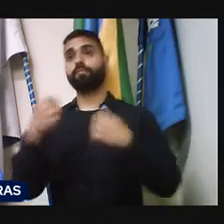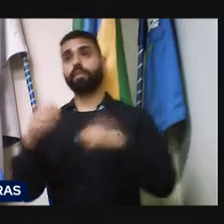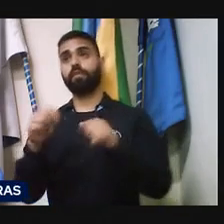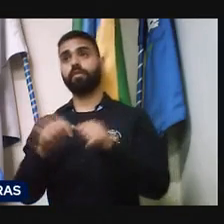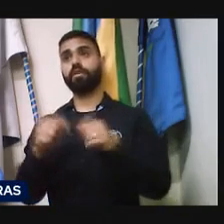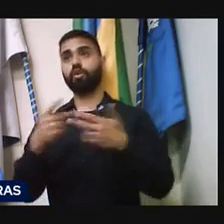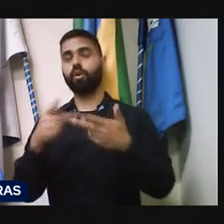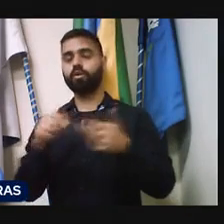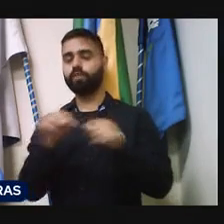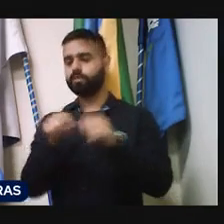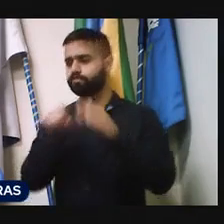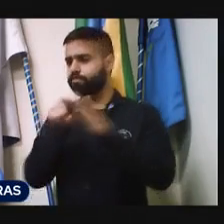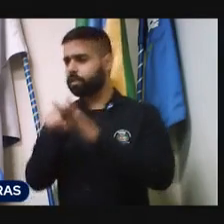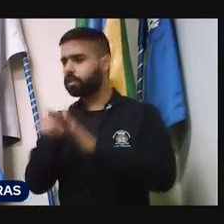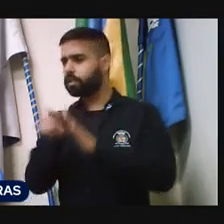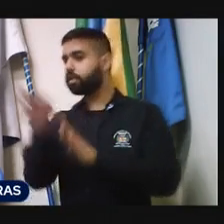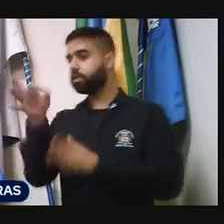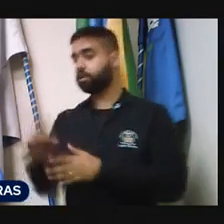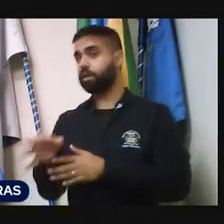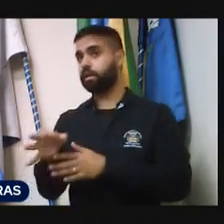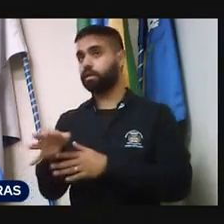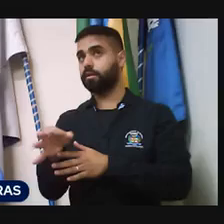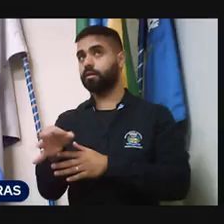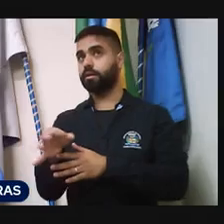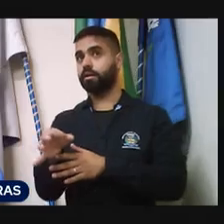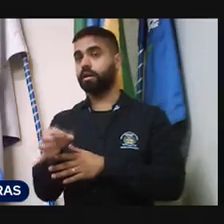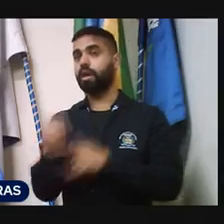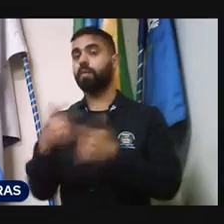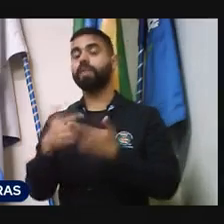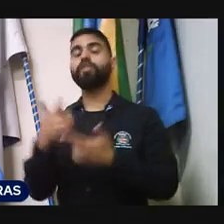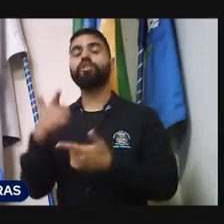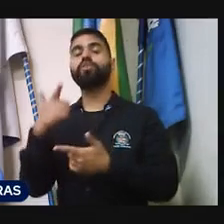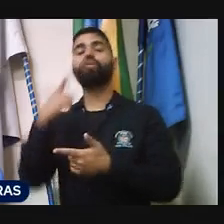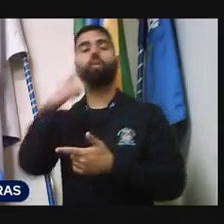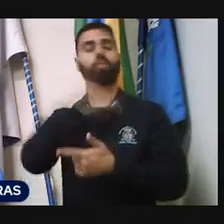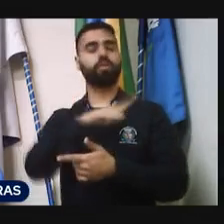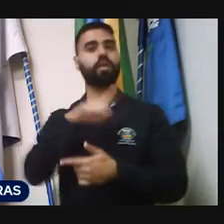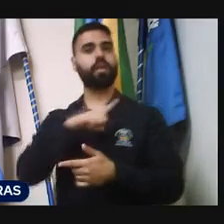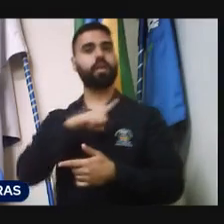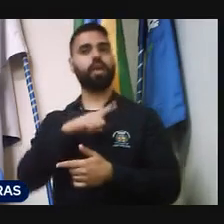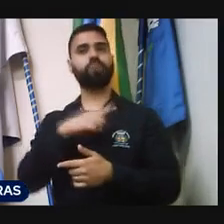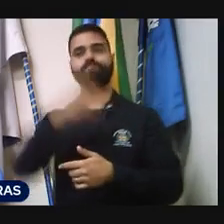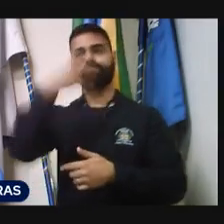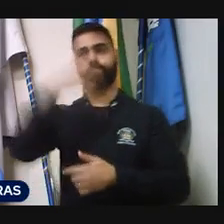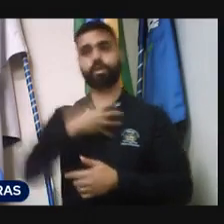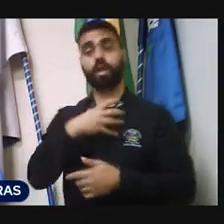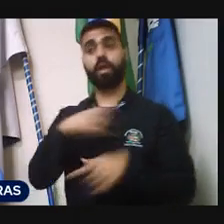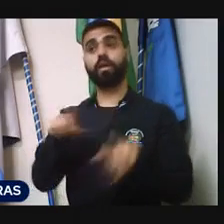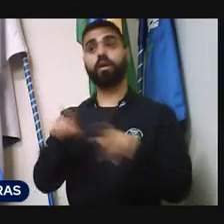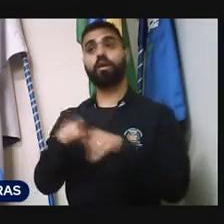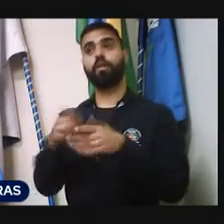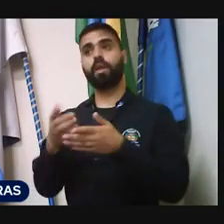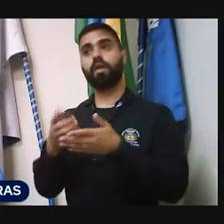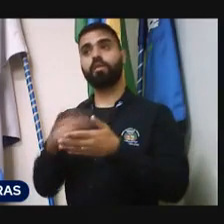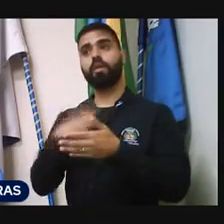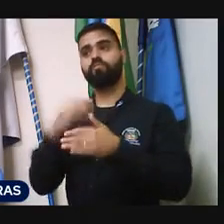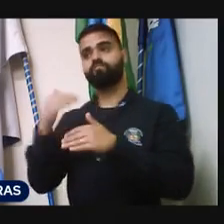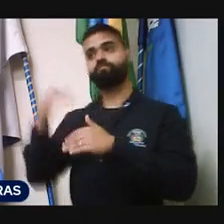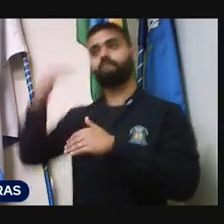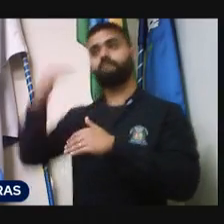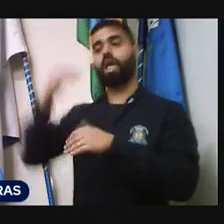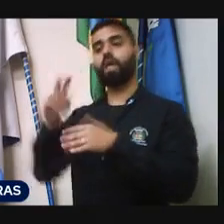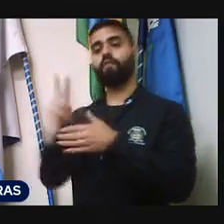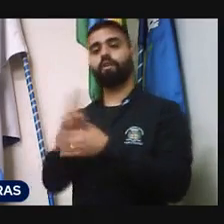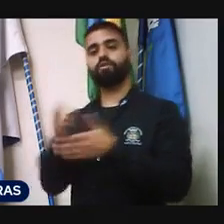adotados e averiguação correta seja feito E aí sim a gente vai começar a ter seriedade e levar parece para o rumo certo é